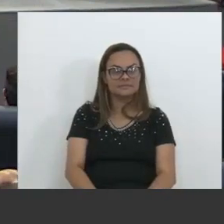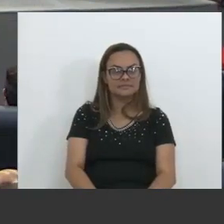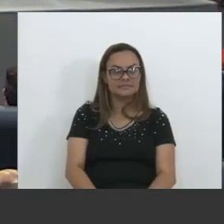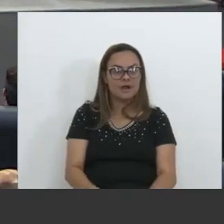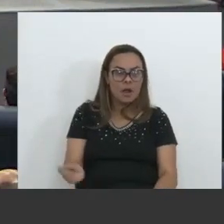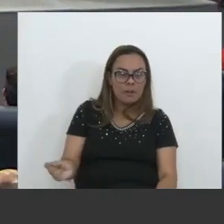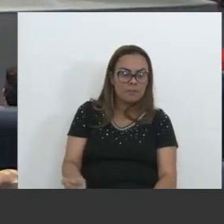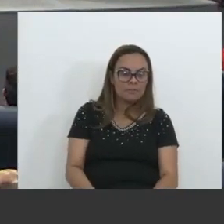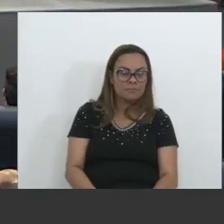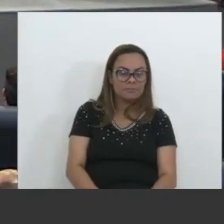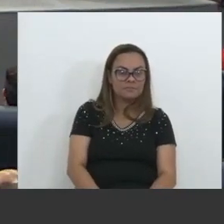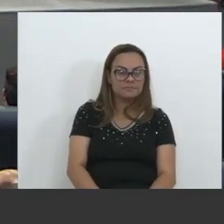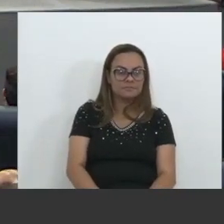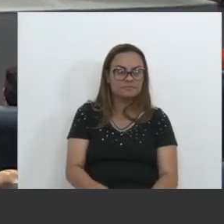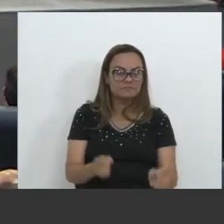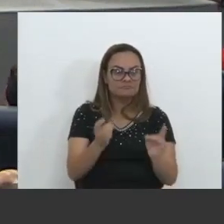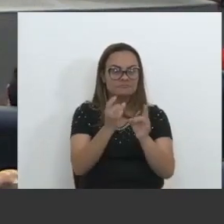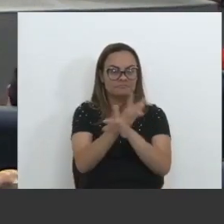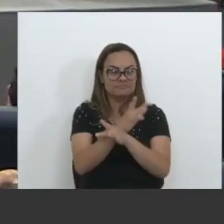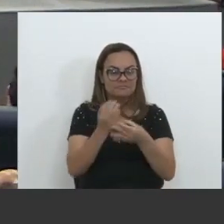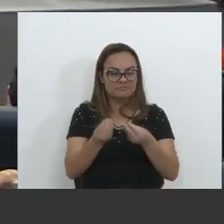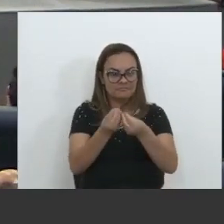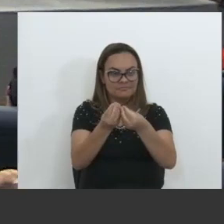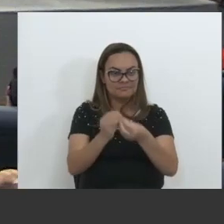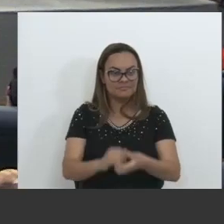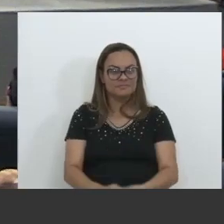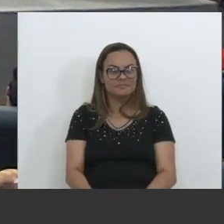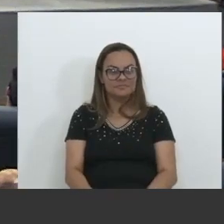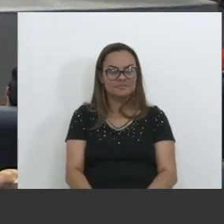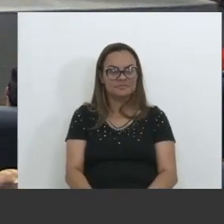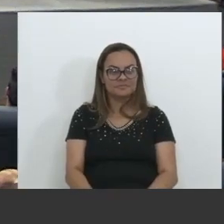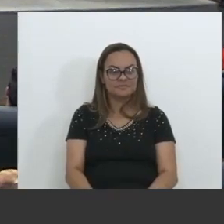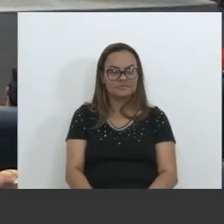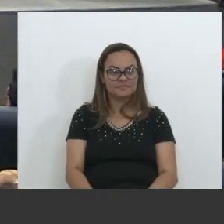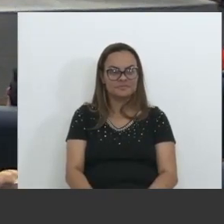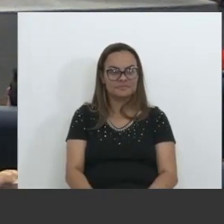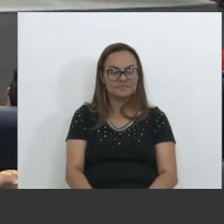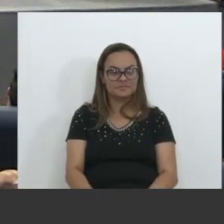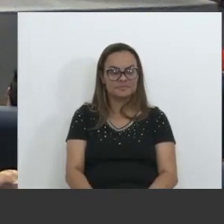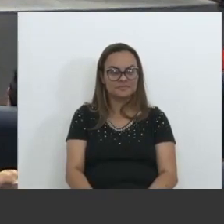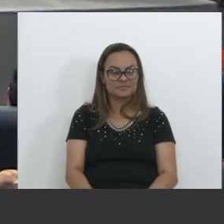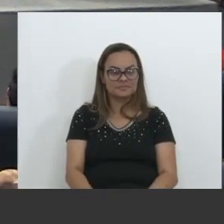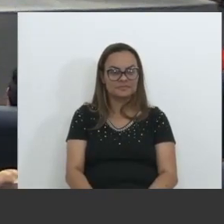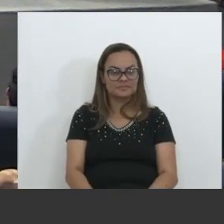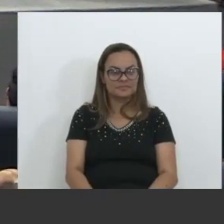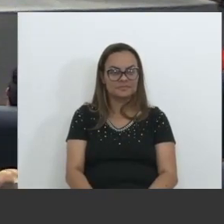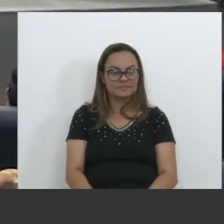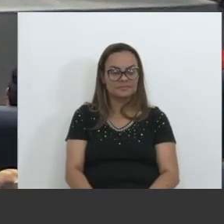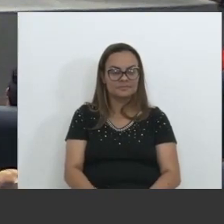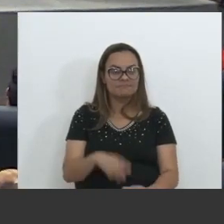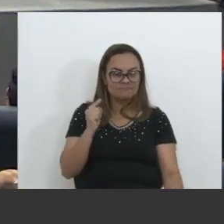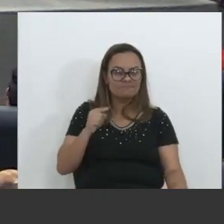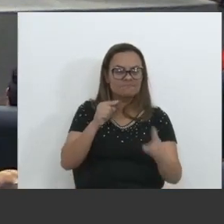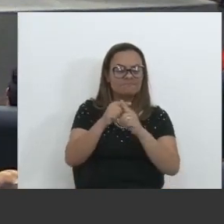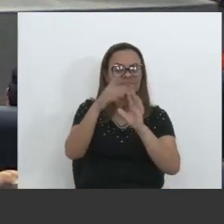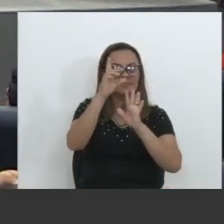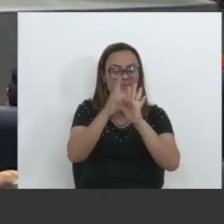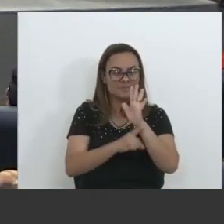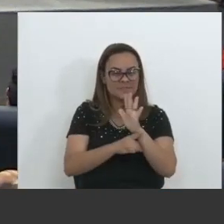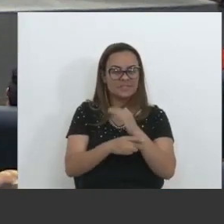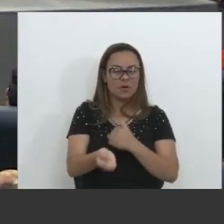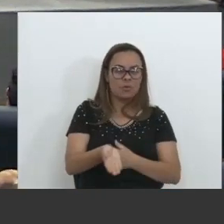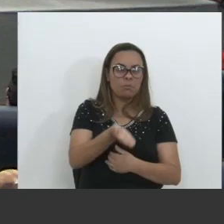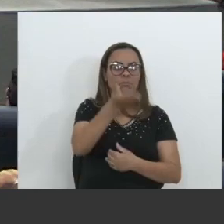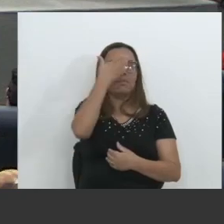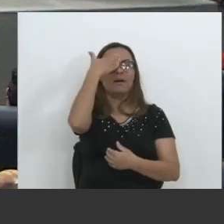entregador pronto sempre as ordens o destino também tem direito de quebrar Nossa